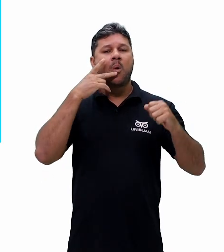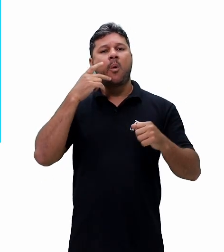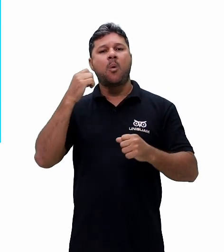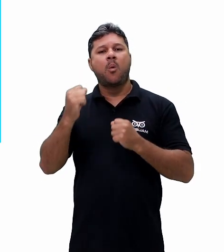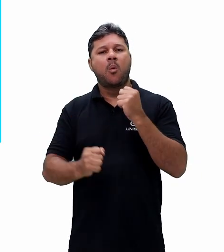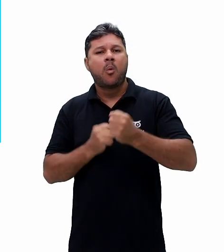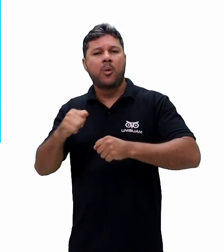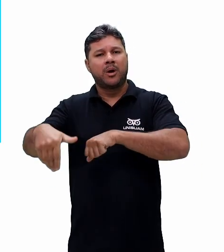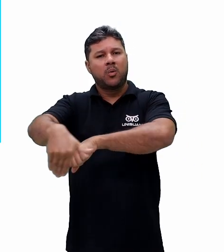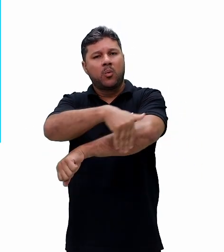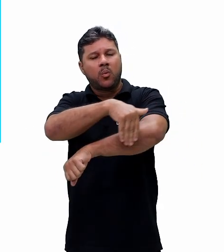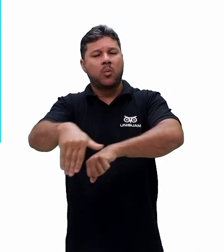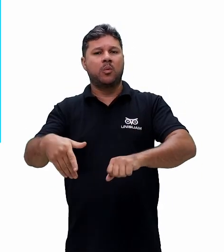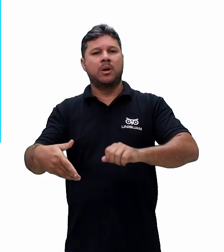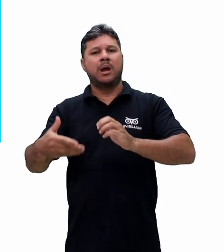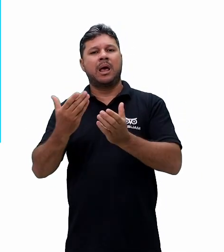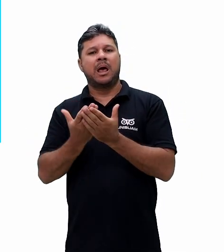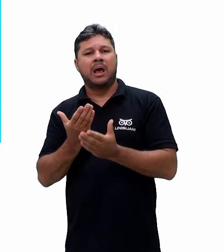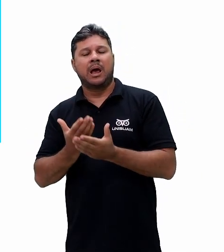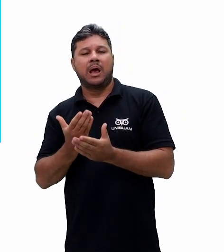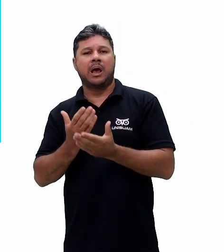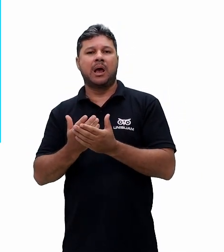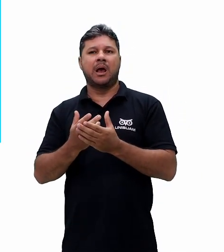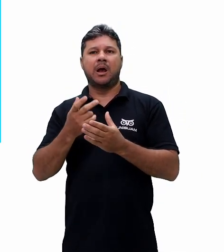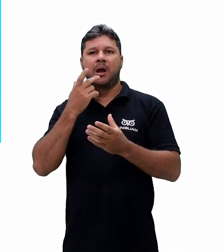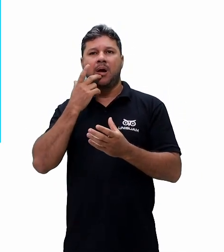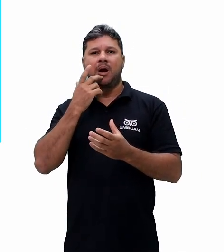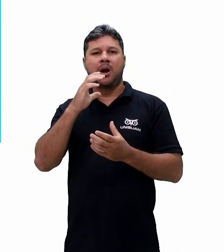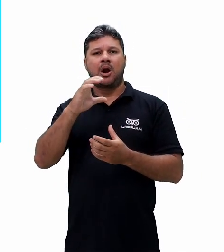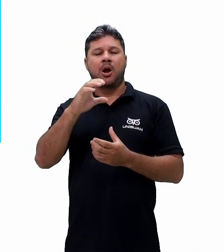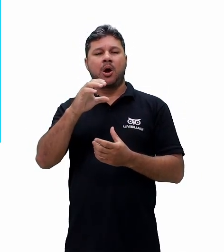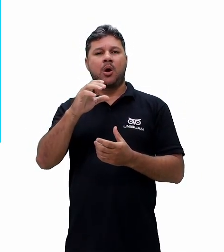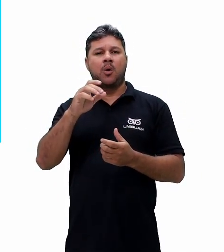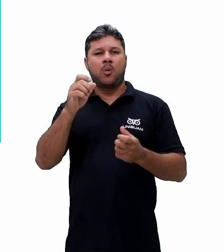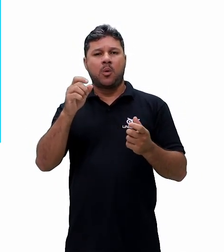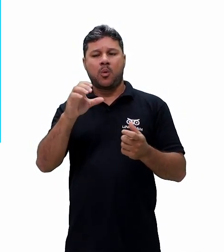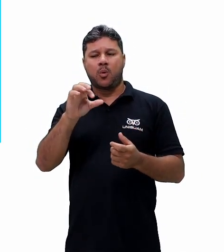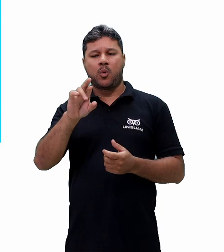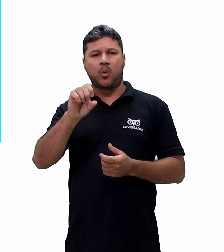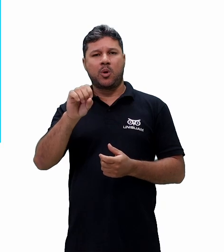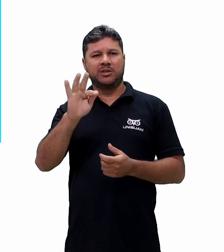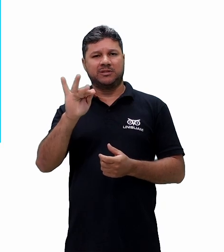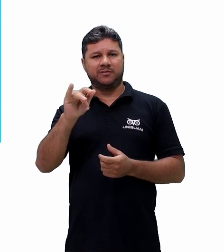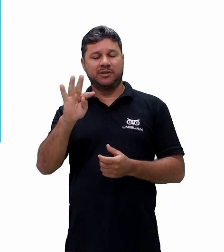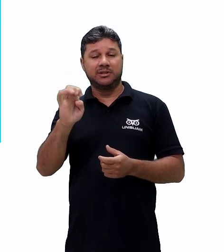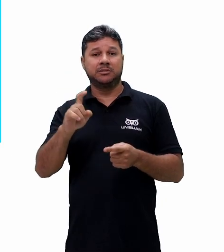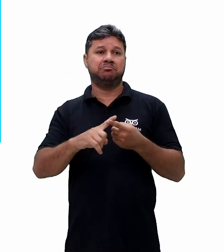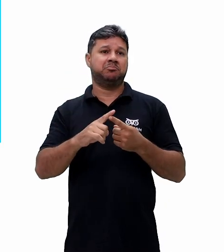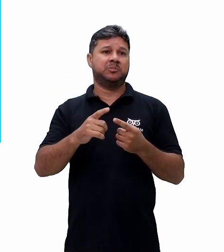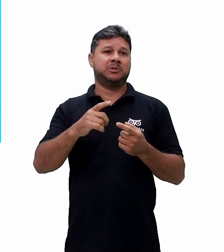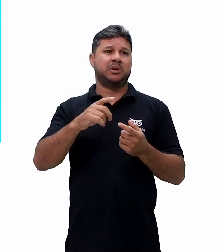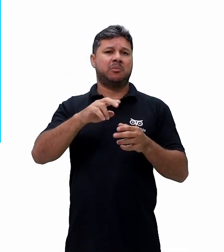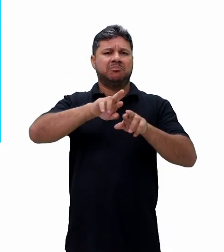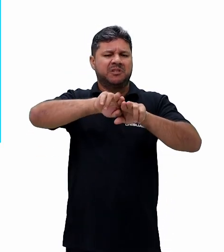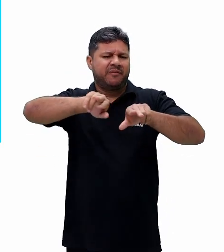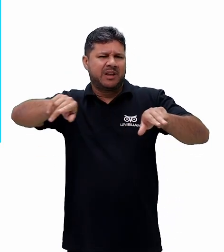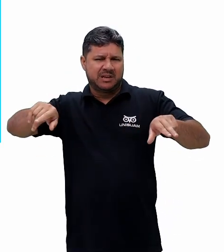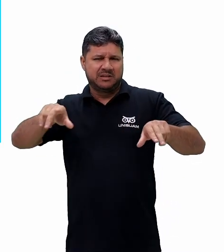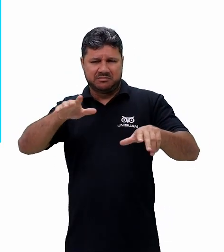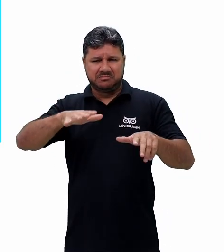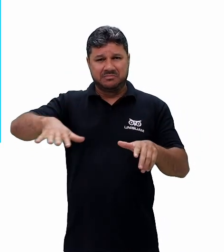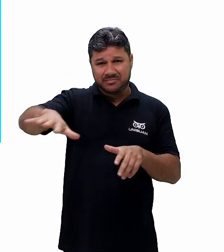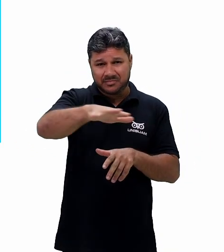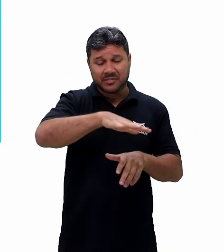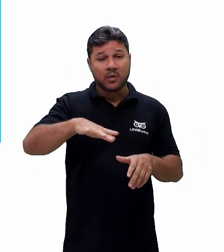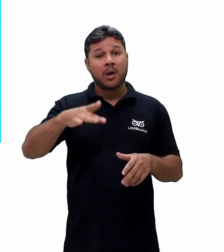de rua, em aulas de crossfit, em aulas de ginástica localizada, em aulas de alongamento, em